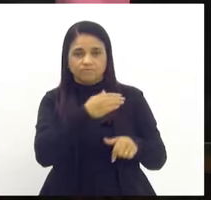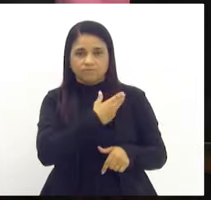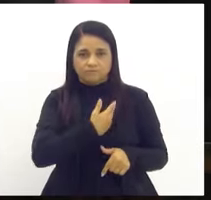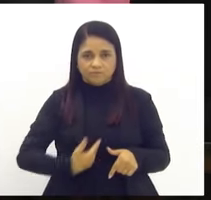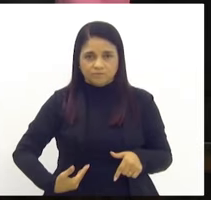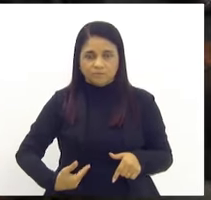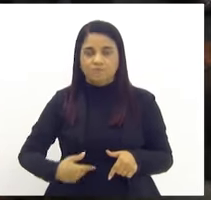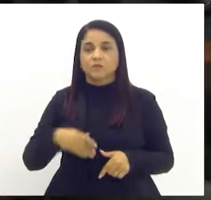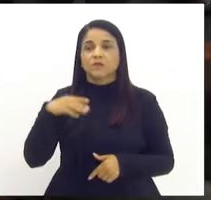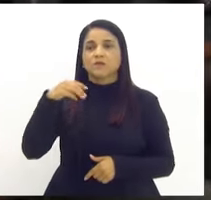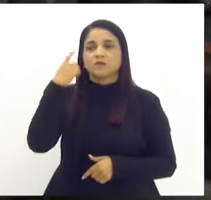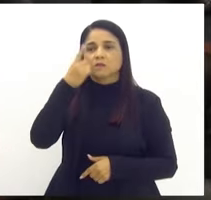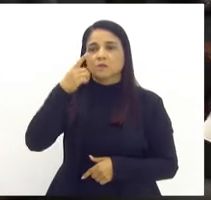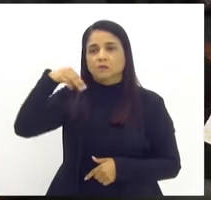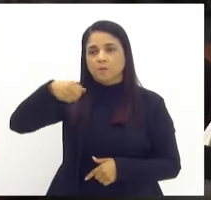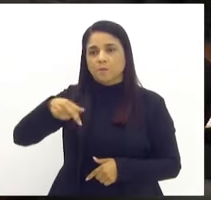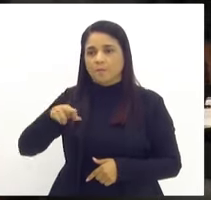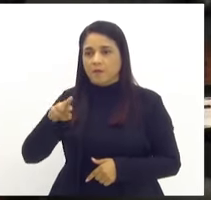Marta